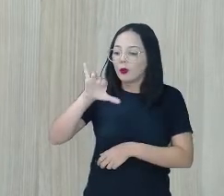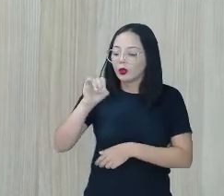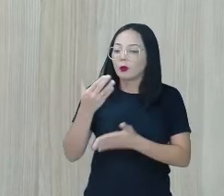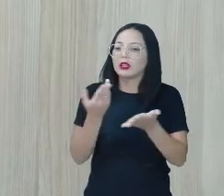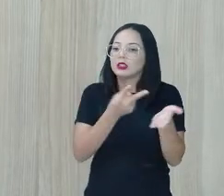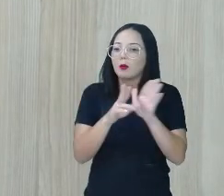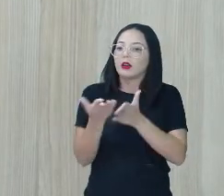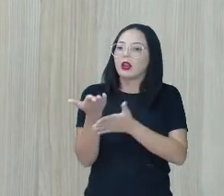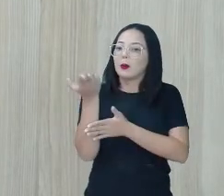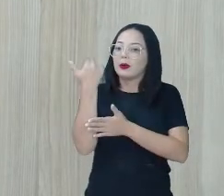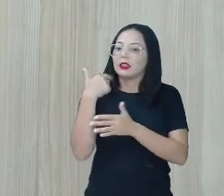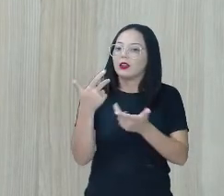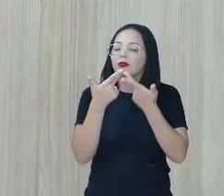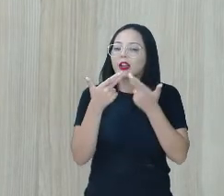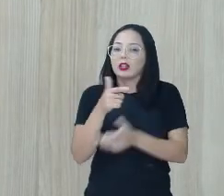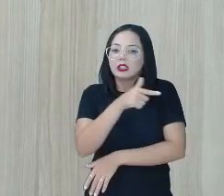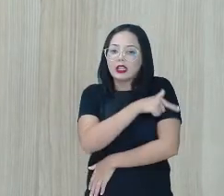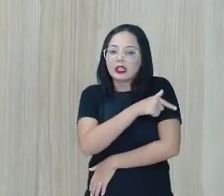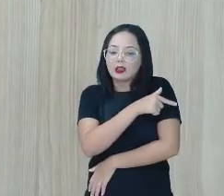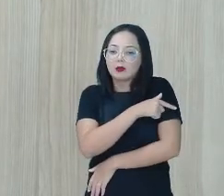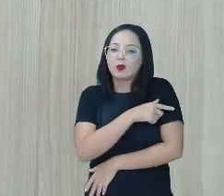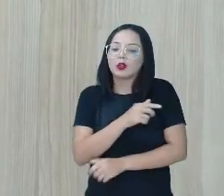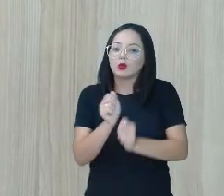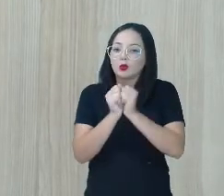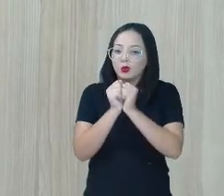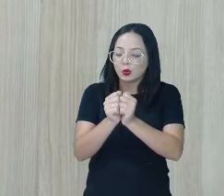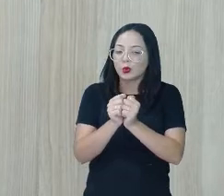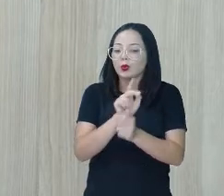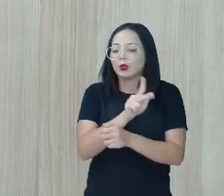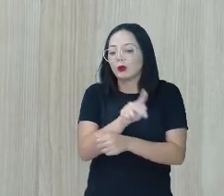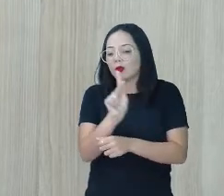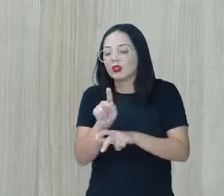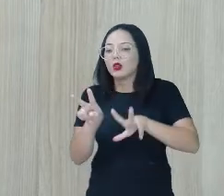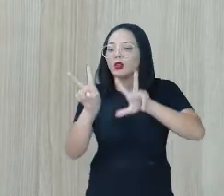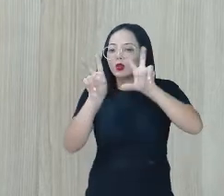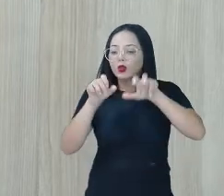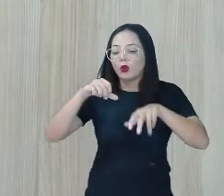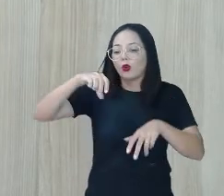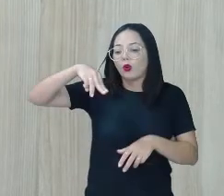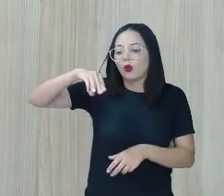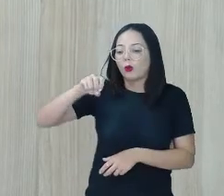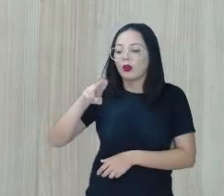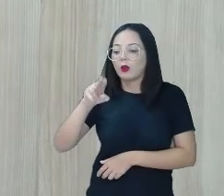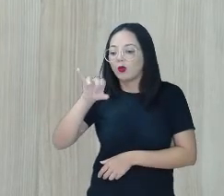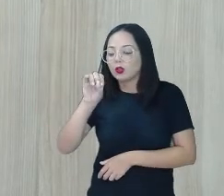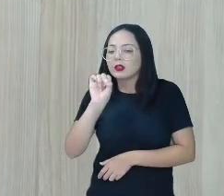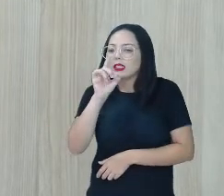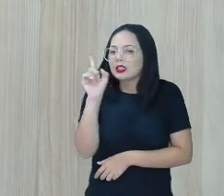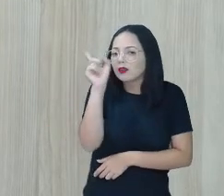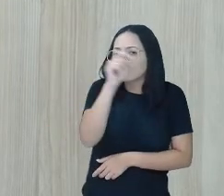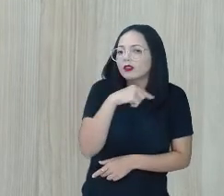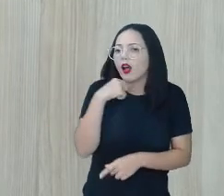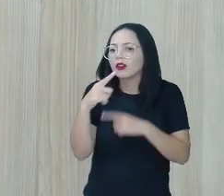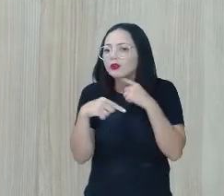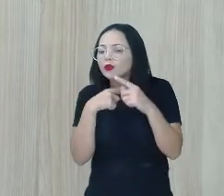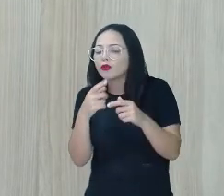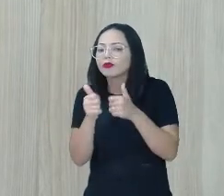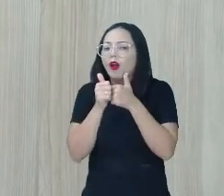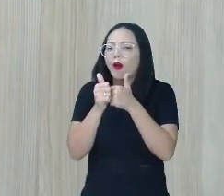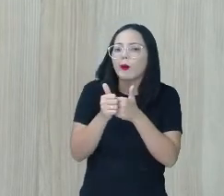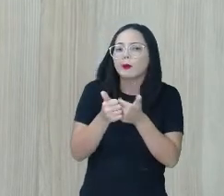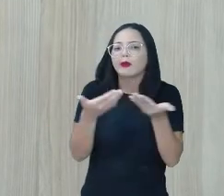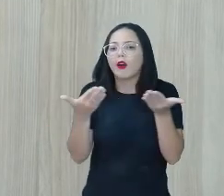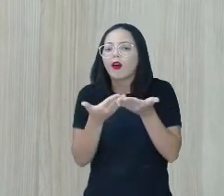eu dei uma aula no 7º ano, justamente com a companhia dele, sobre monômio também. Se você tiver alguma dificuldade de acompanhar